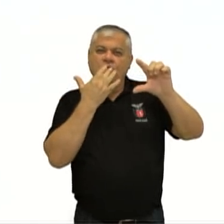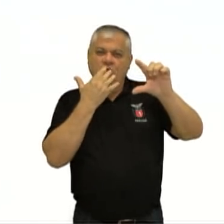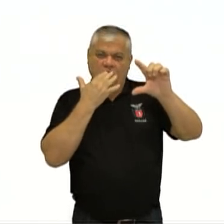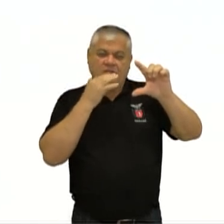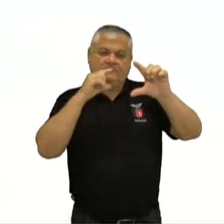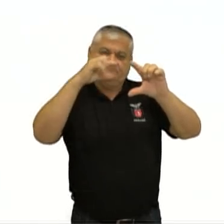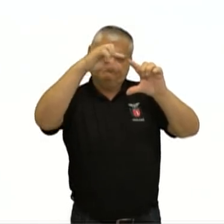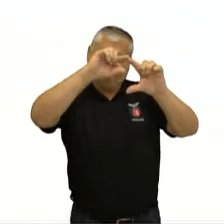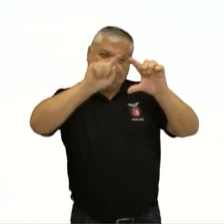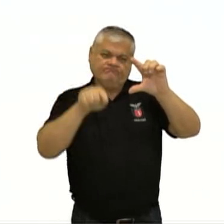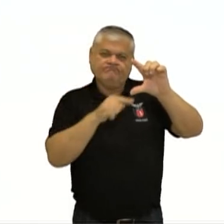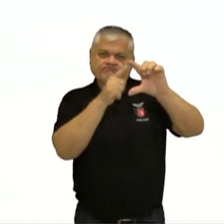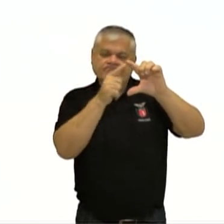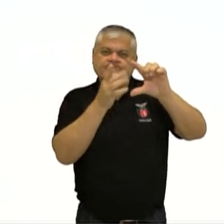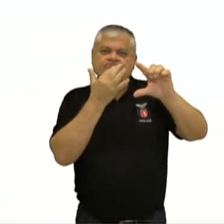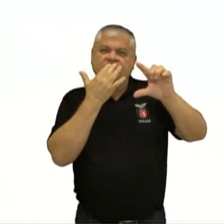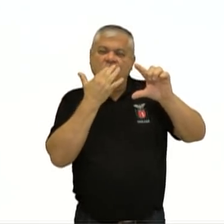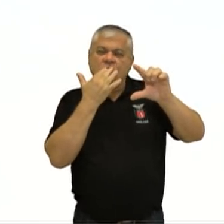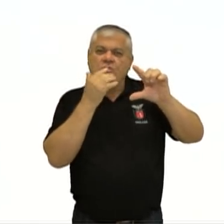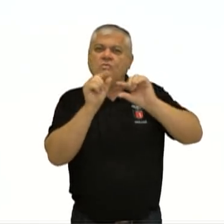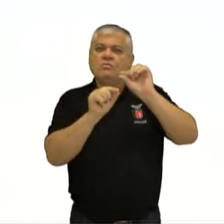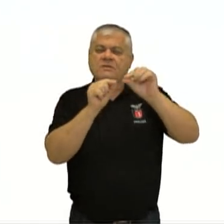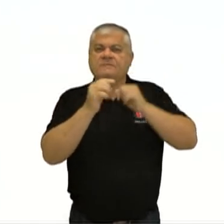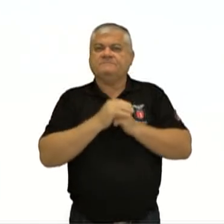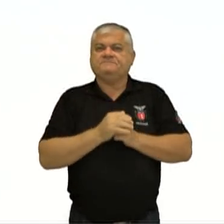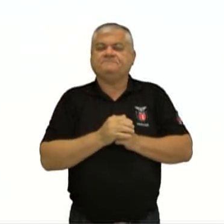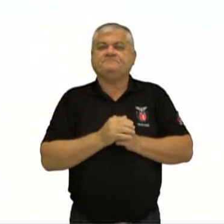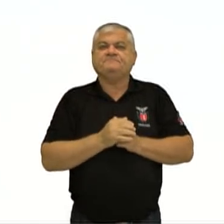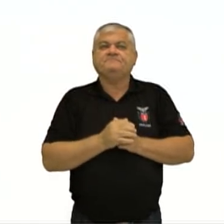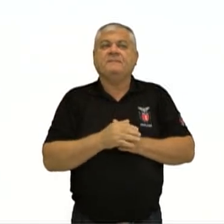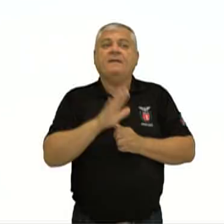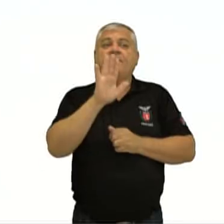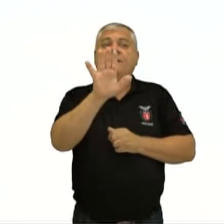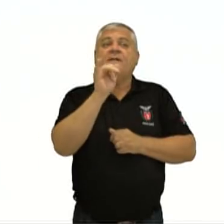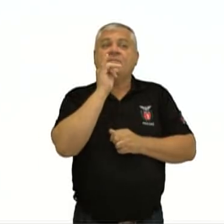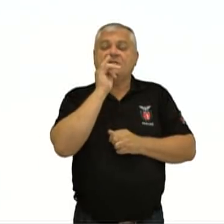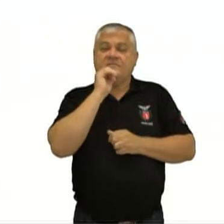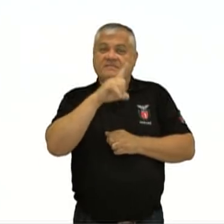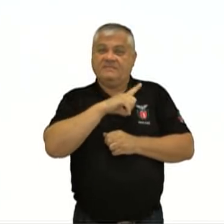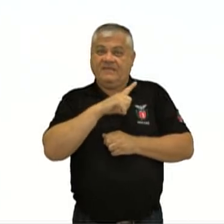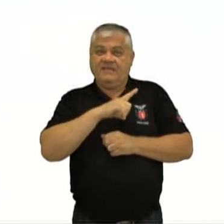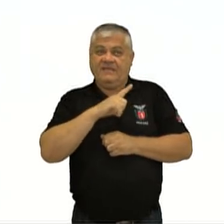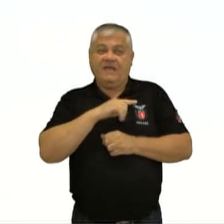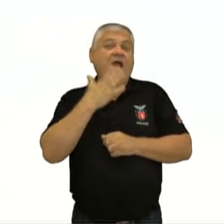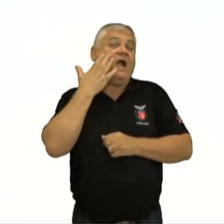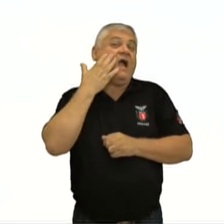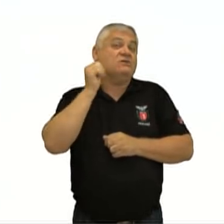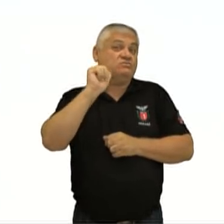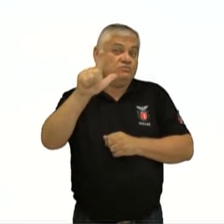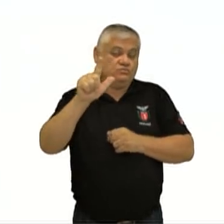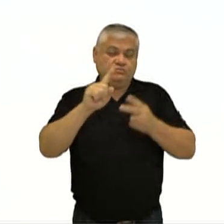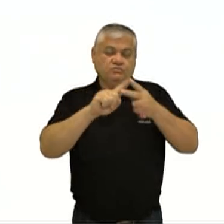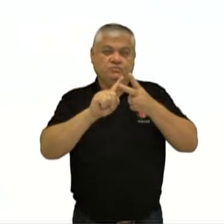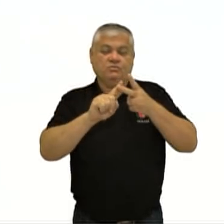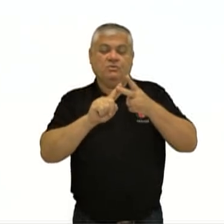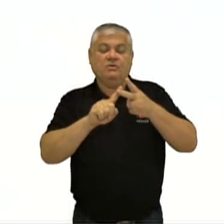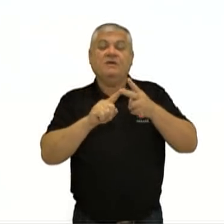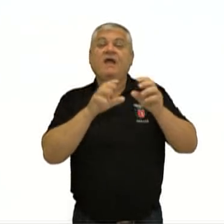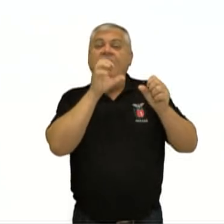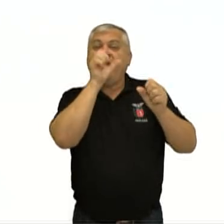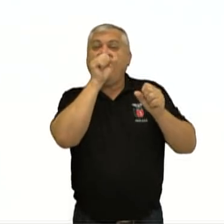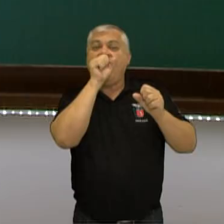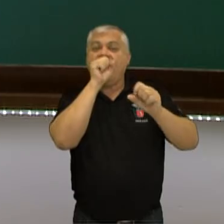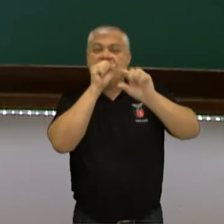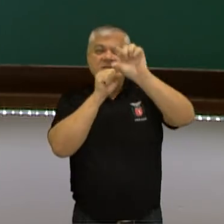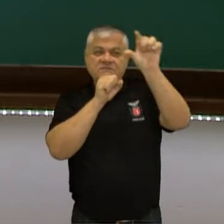de computador. Então, a gente não fez ali o desenho na mão. Certo? Mas aqui eu tenho aqui, essa porção maior, 86%, não sabe